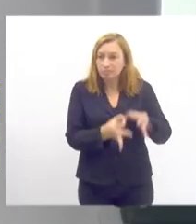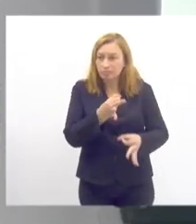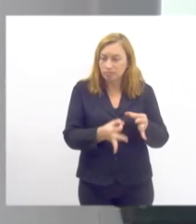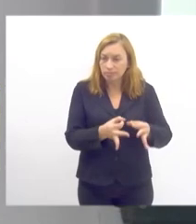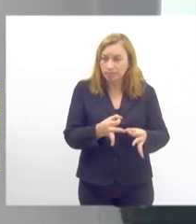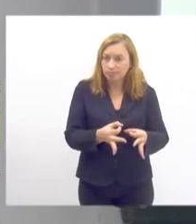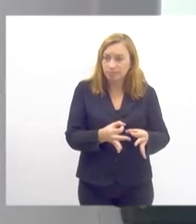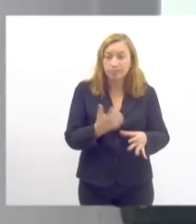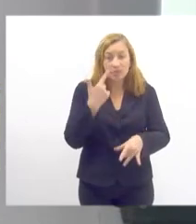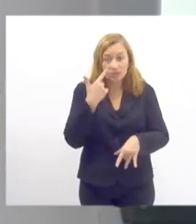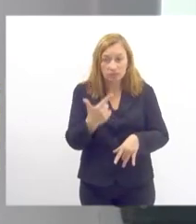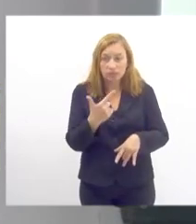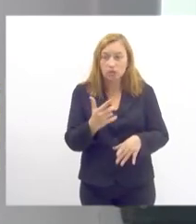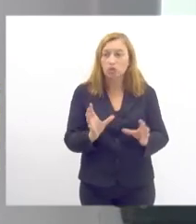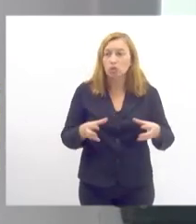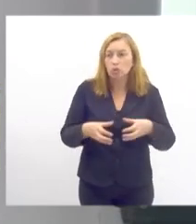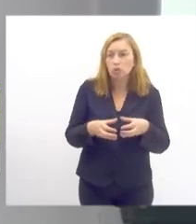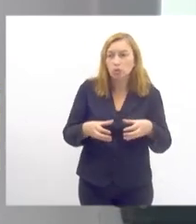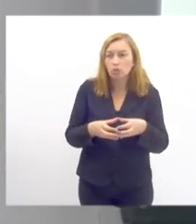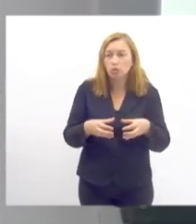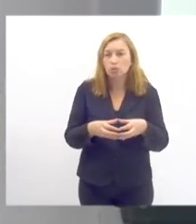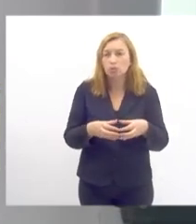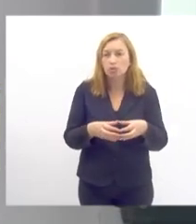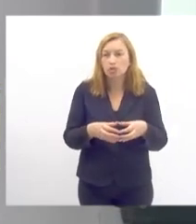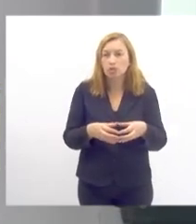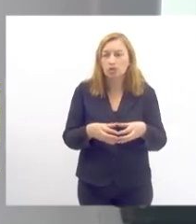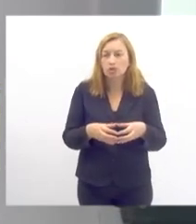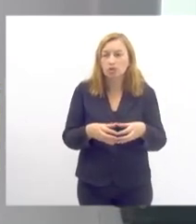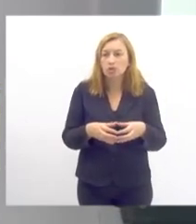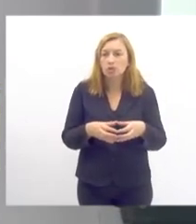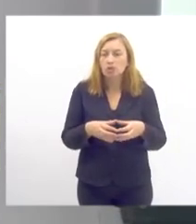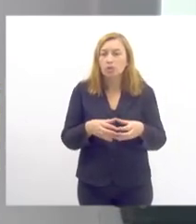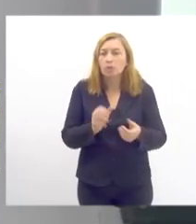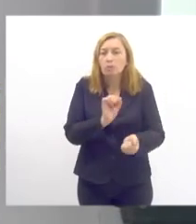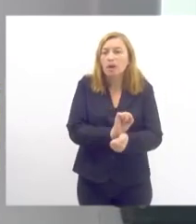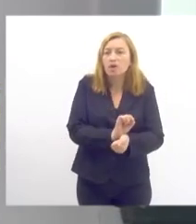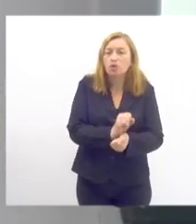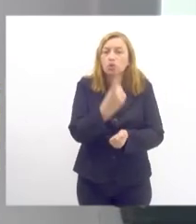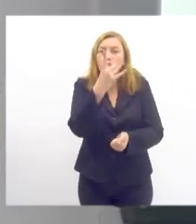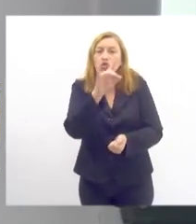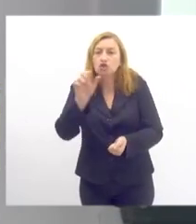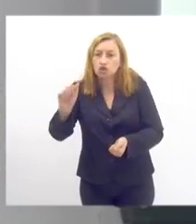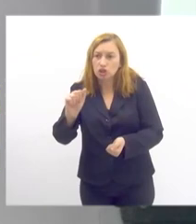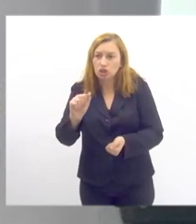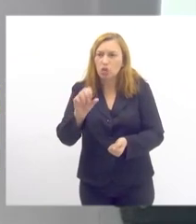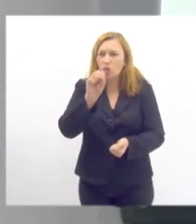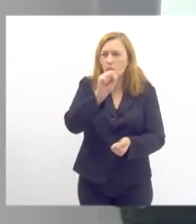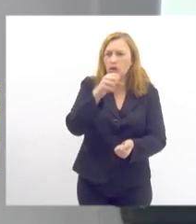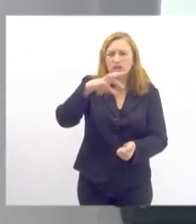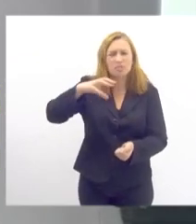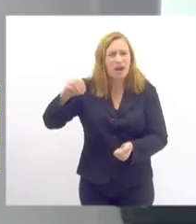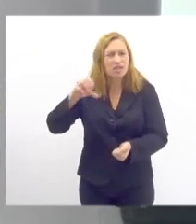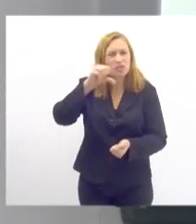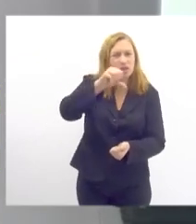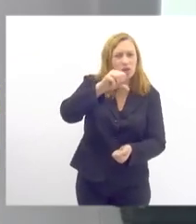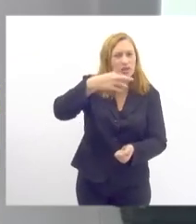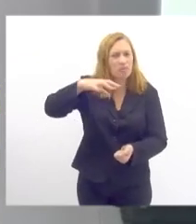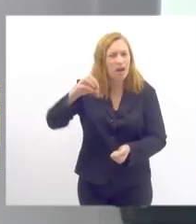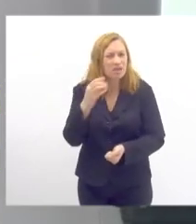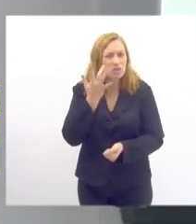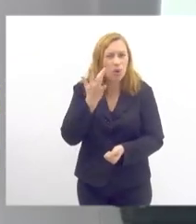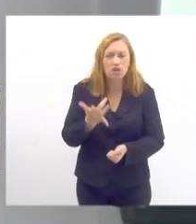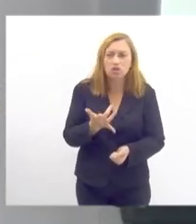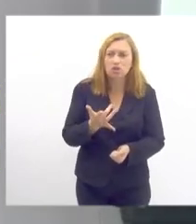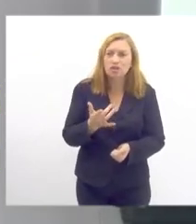tínhamos deflagrado, a categoria deflagrou uma paralisação de um dia, 8 de março, 9 de março, salvo engano.